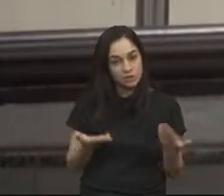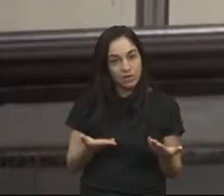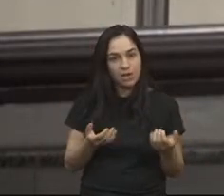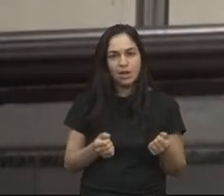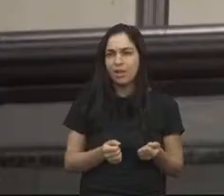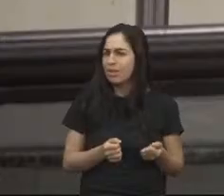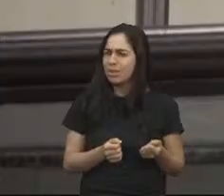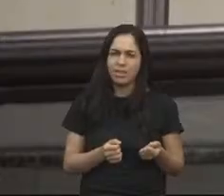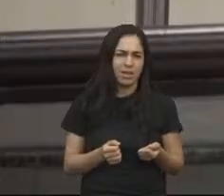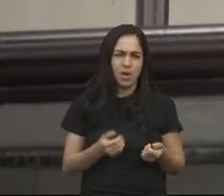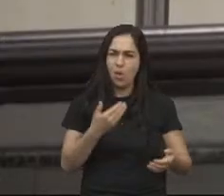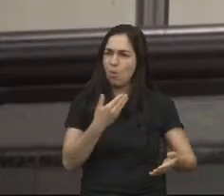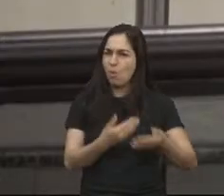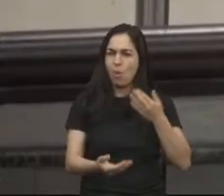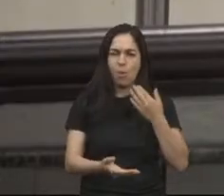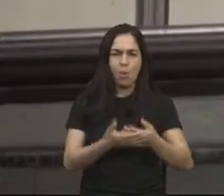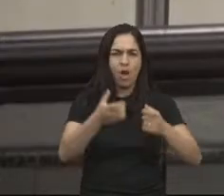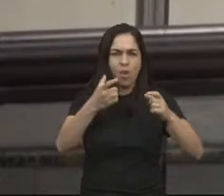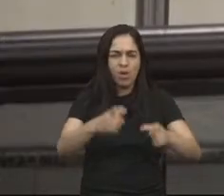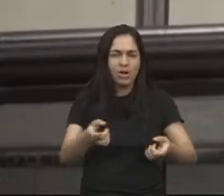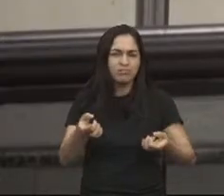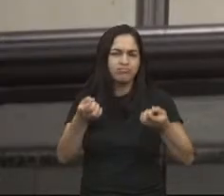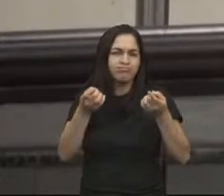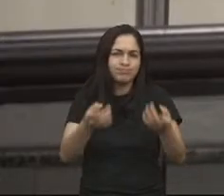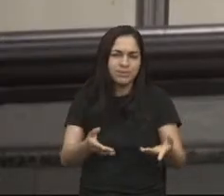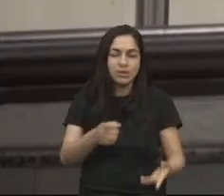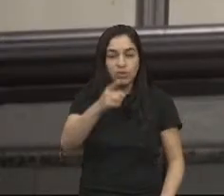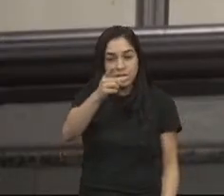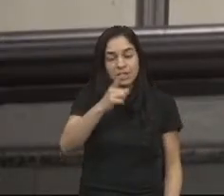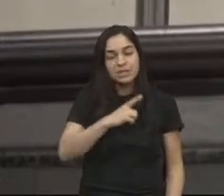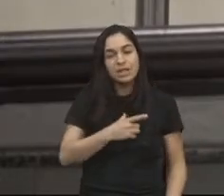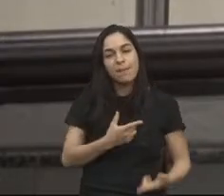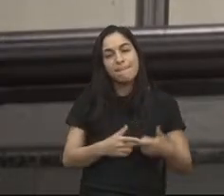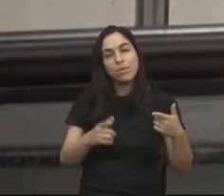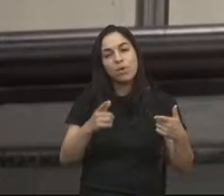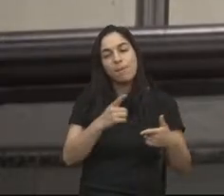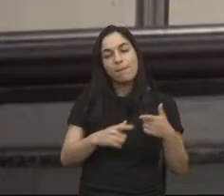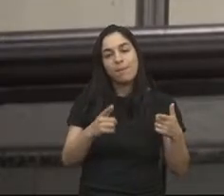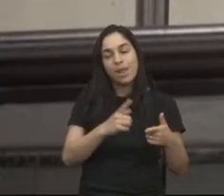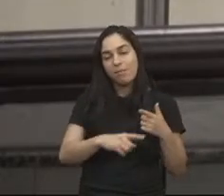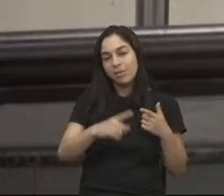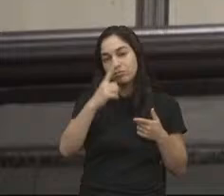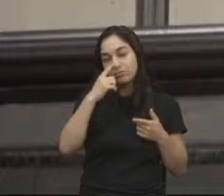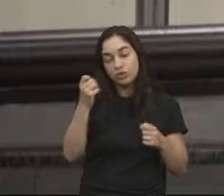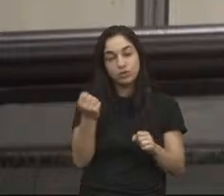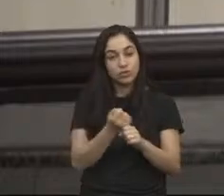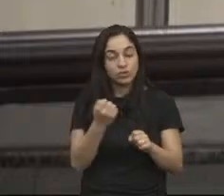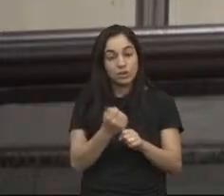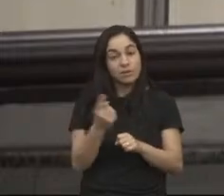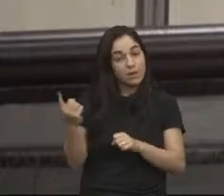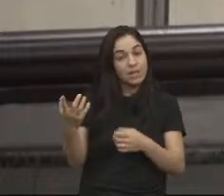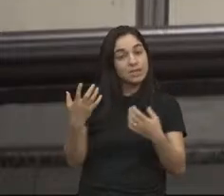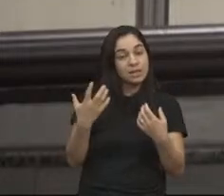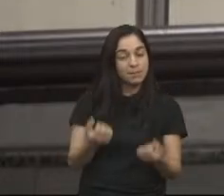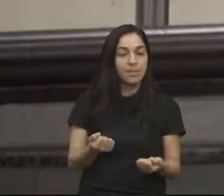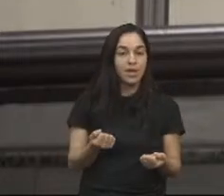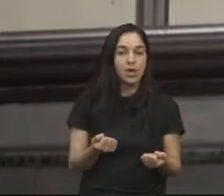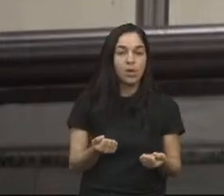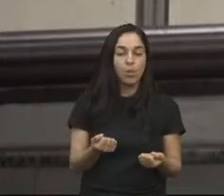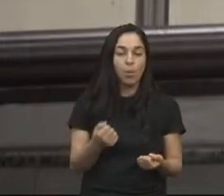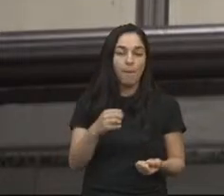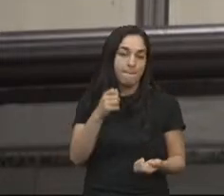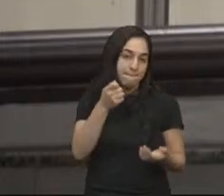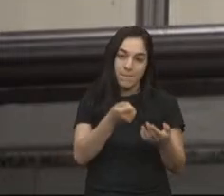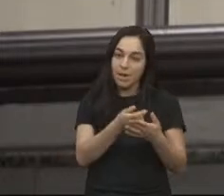vai descartar nos locais onde vocês estão tendo problema com o entulho. Ele recebeu o frete, ele tem que destinar esse entulho em algum